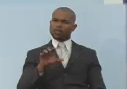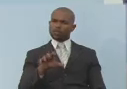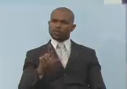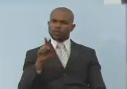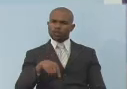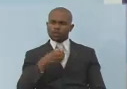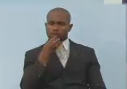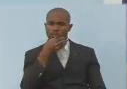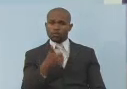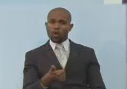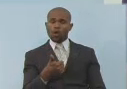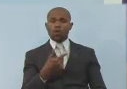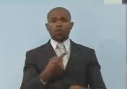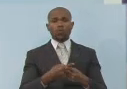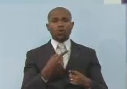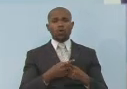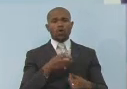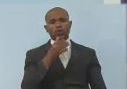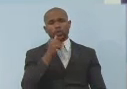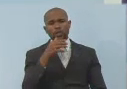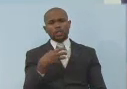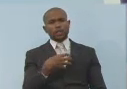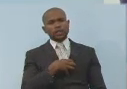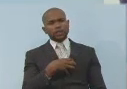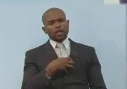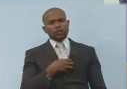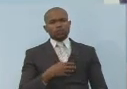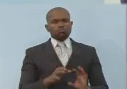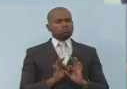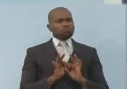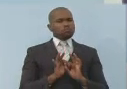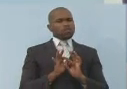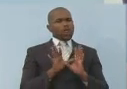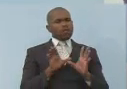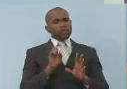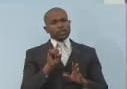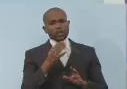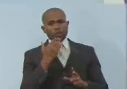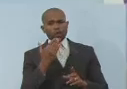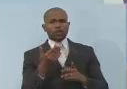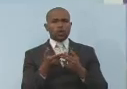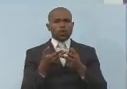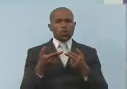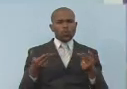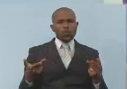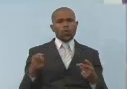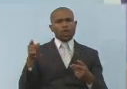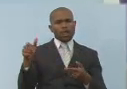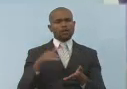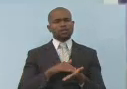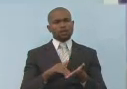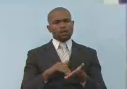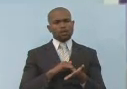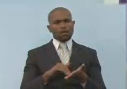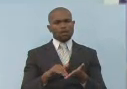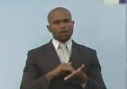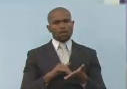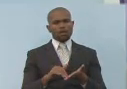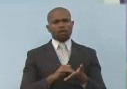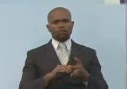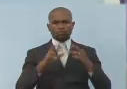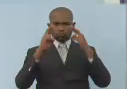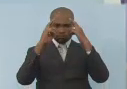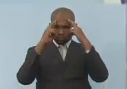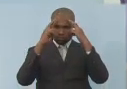bom. Porque o funcionário se sente em casa quando vai reivindicar alguma coisa lá na secretaria. E é